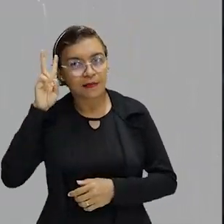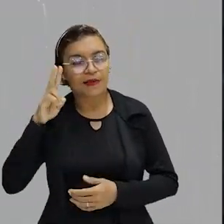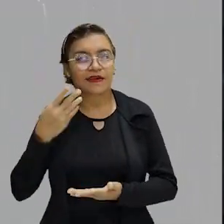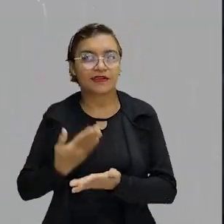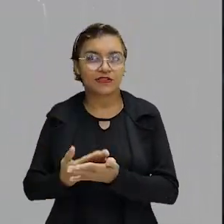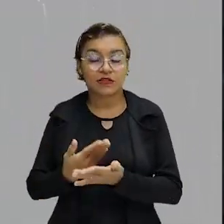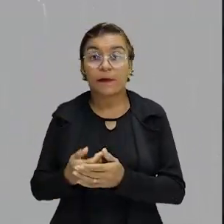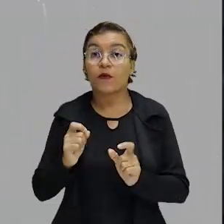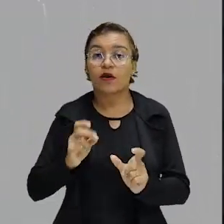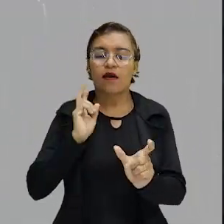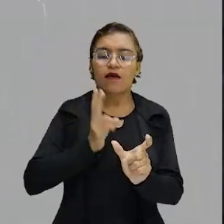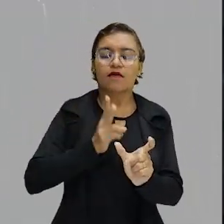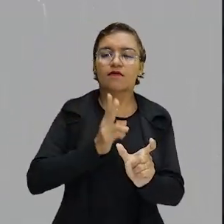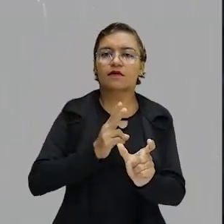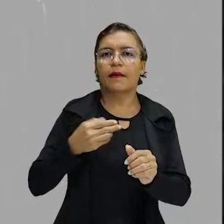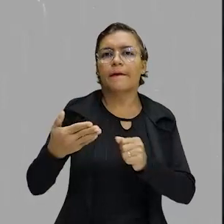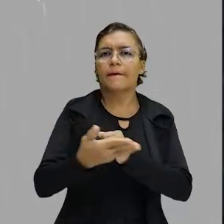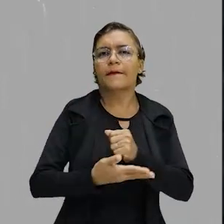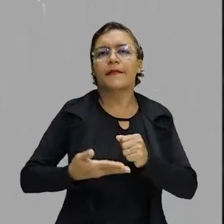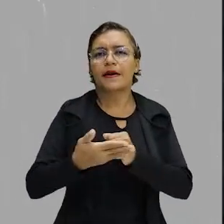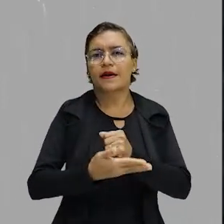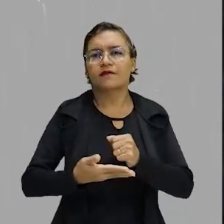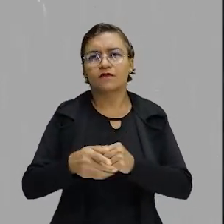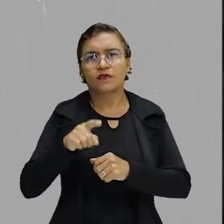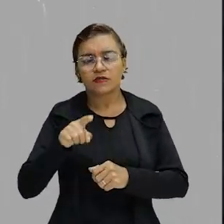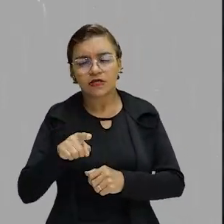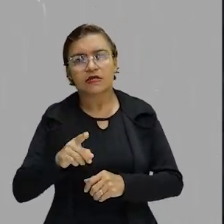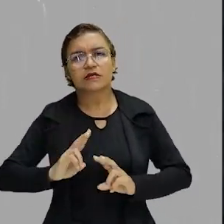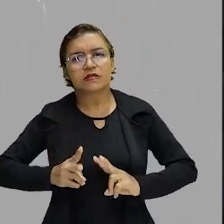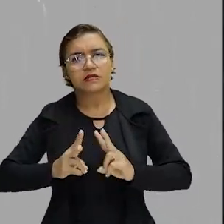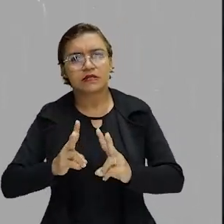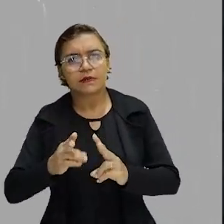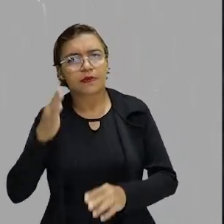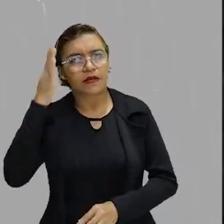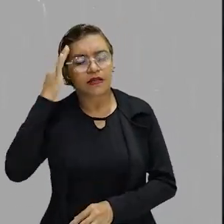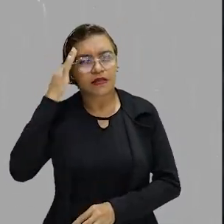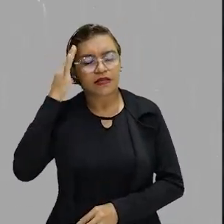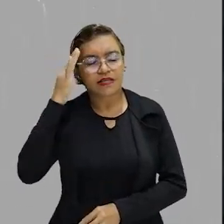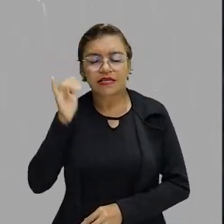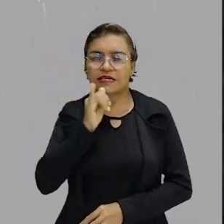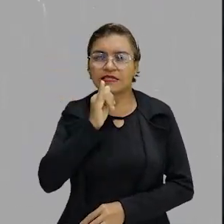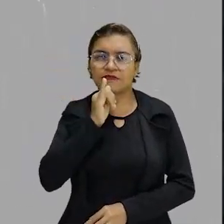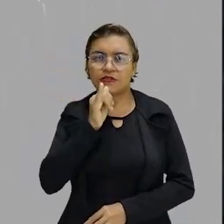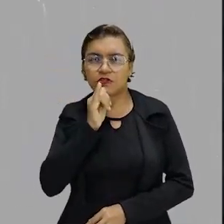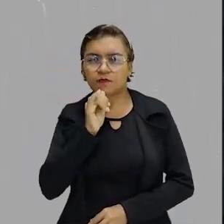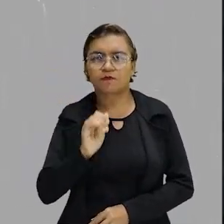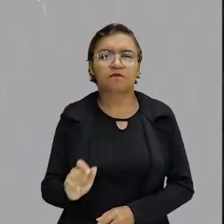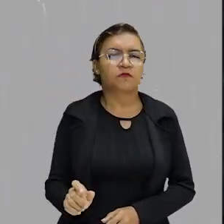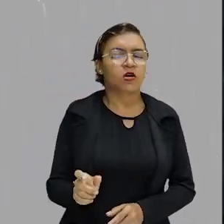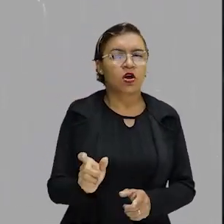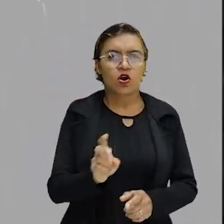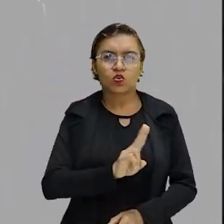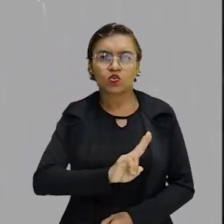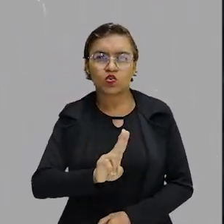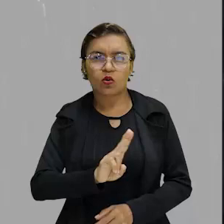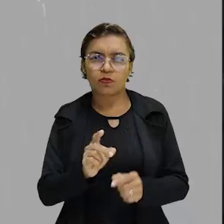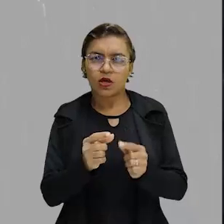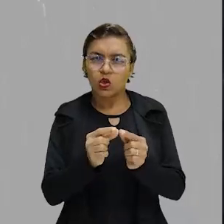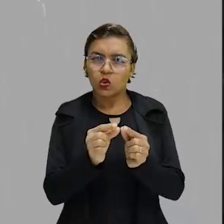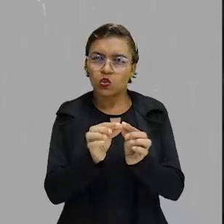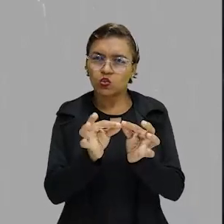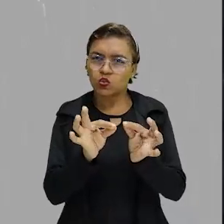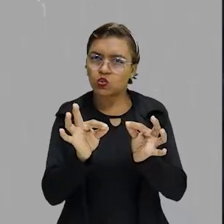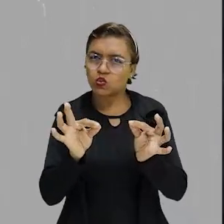é o elemento básico da palavra, e que vocês não fiquem perdidos quando vocês olharem esses nomes. Às vezes a gente olha uns nomes compridos, uns nomes estranhos,